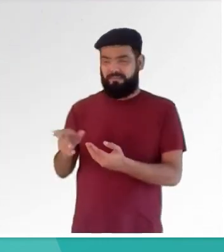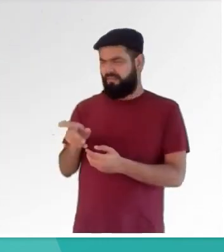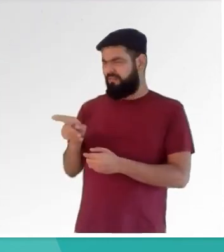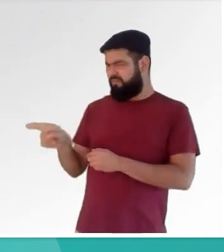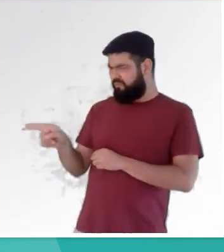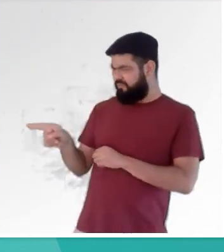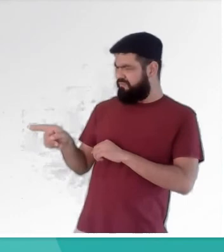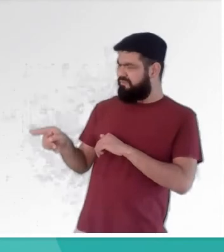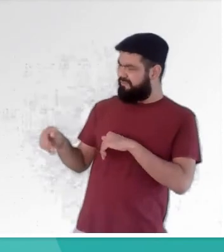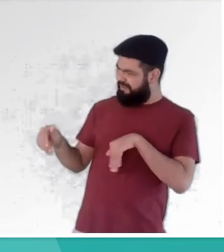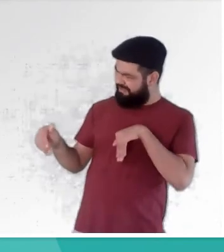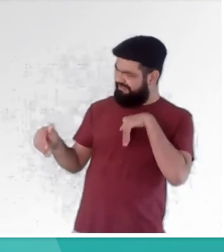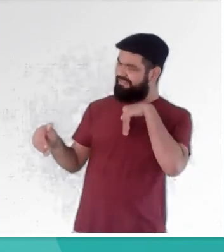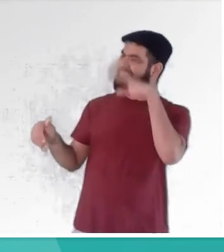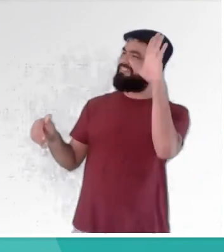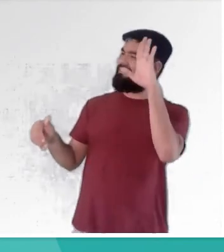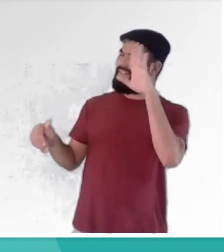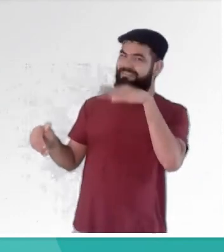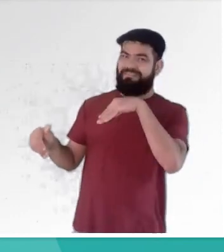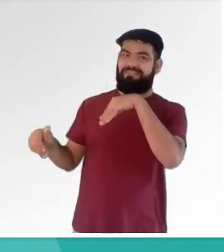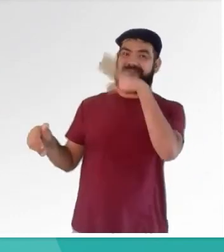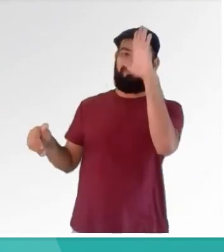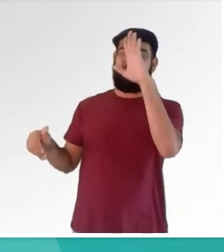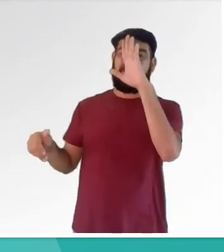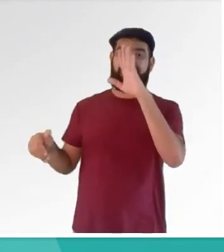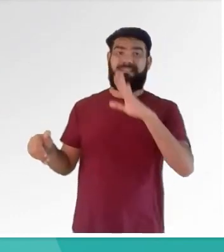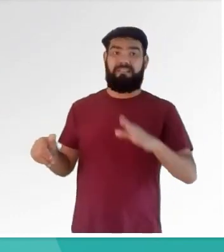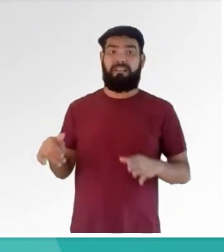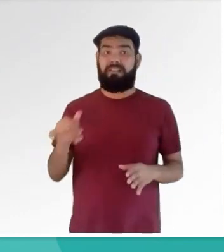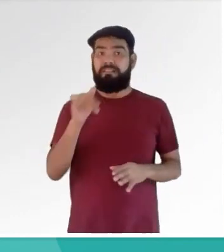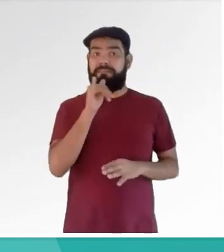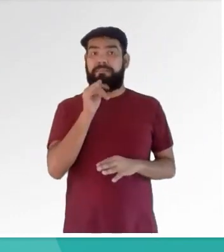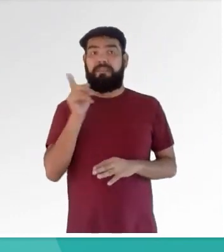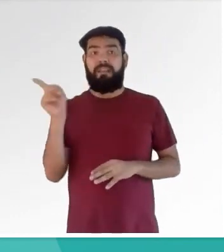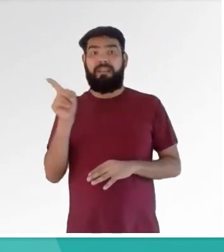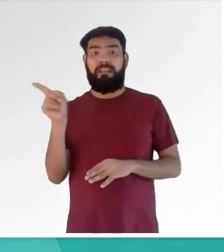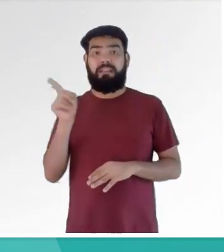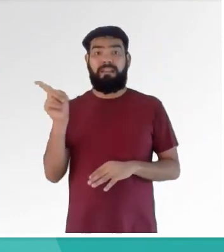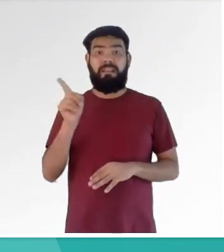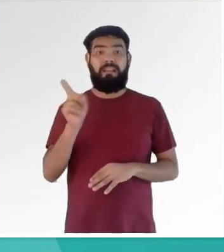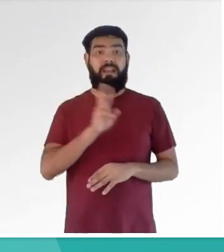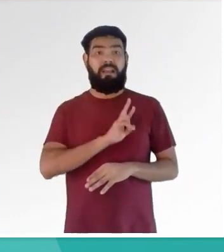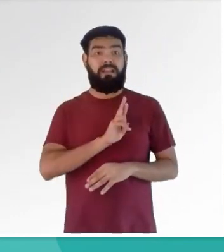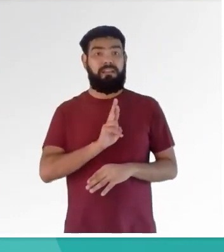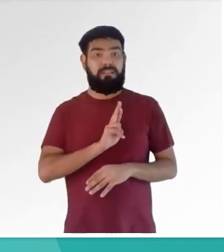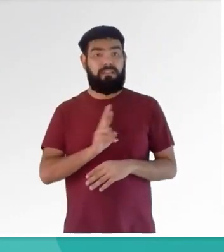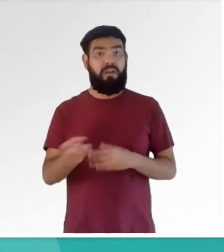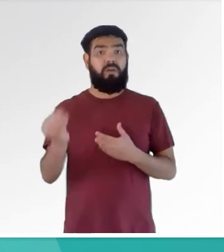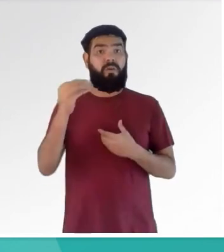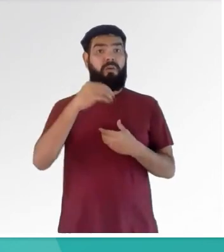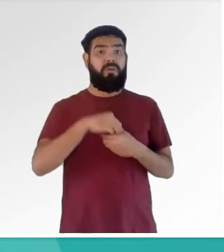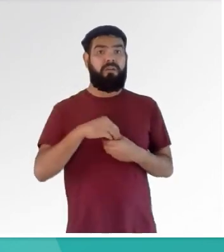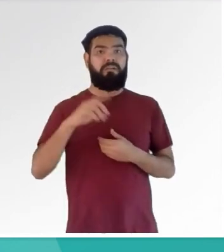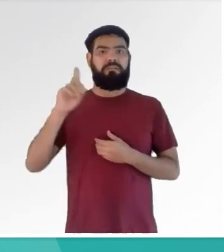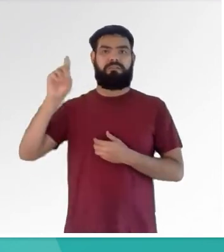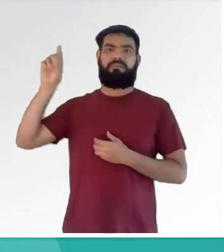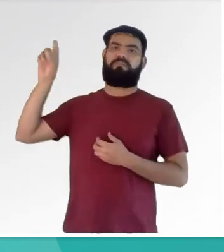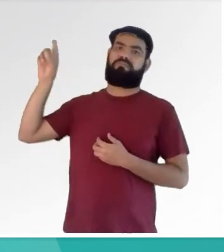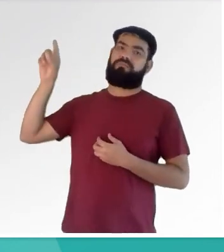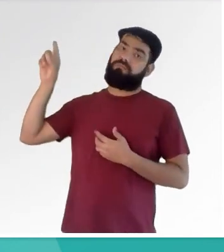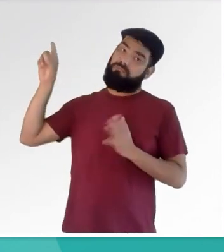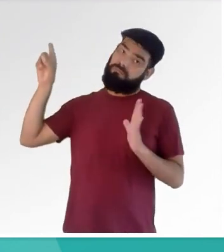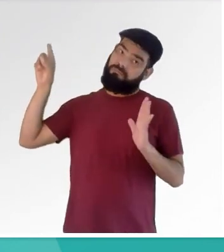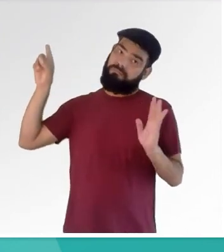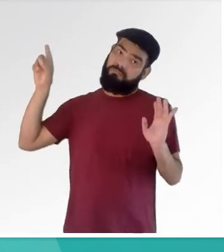elevado, superior, que nesse caso aqui nós estamos falando dentro da religião, que é Deus.